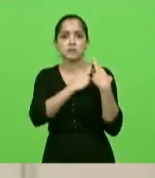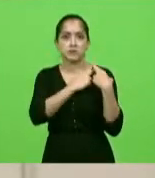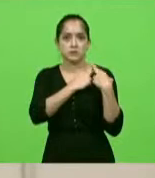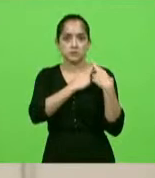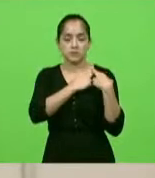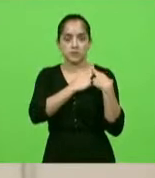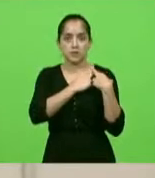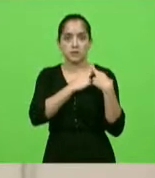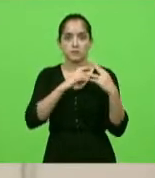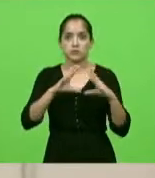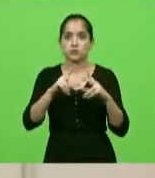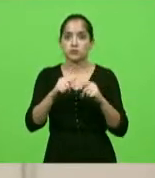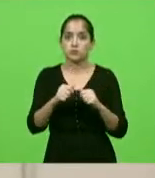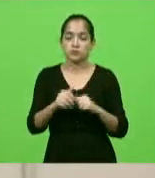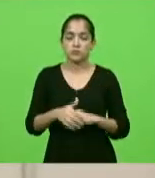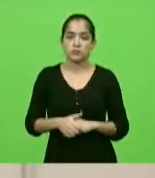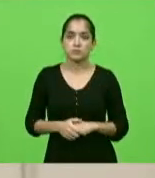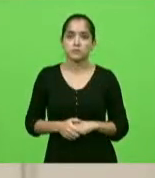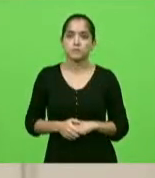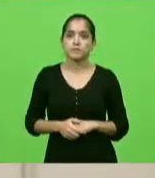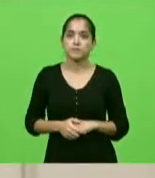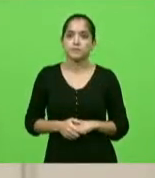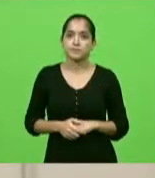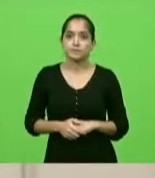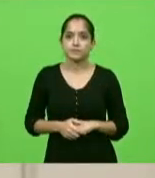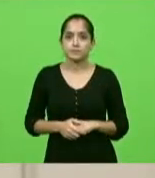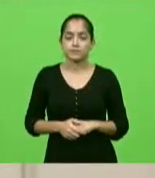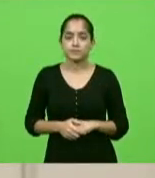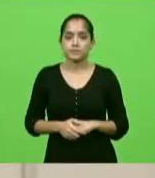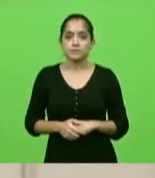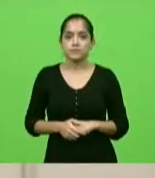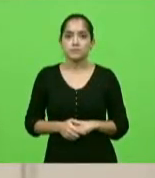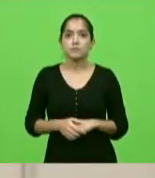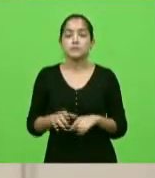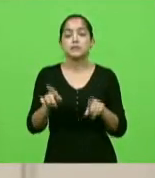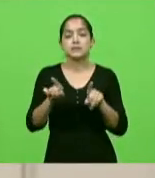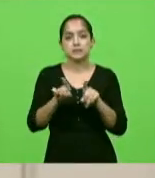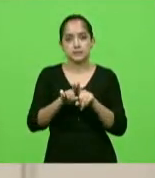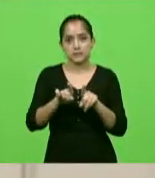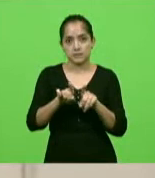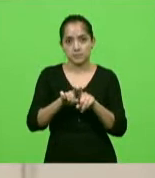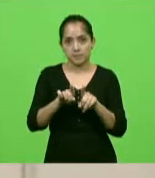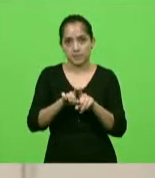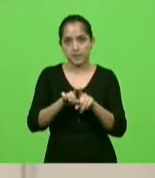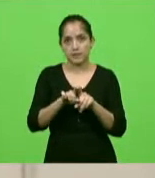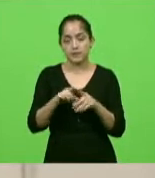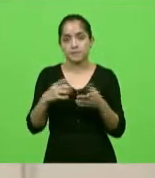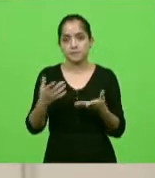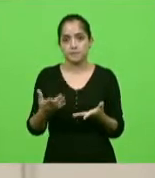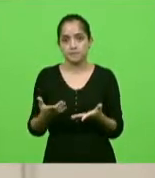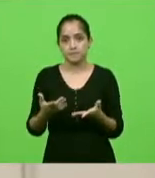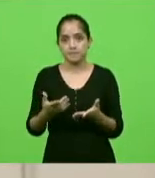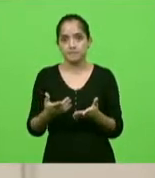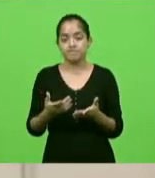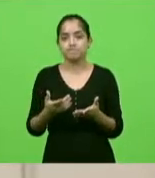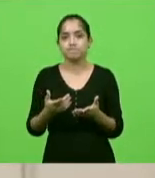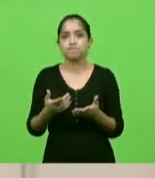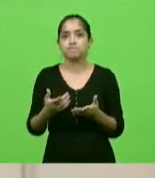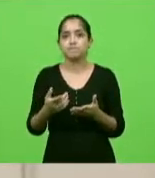responsabilidades de toda a ordem. De sorte que, também, neste